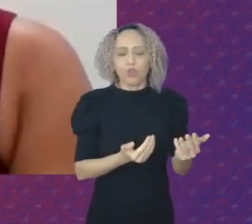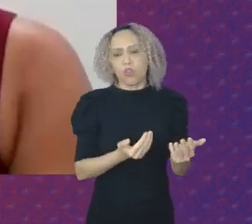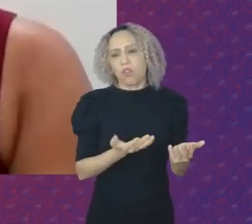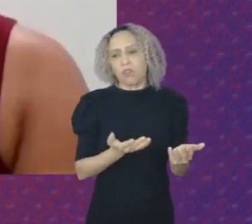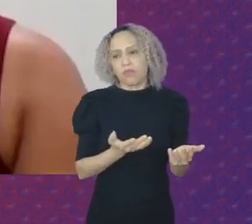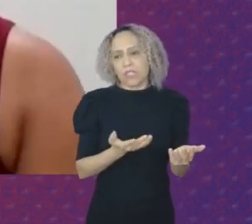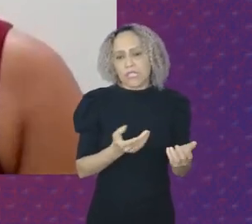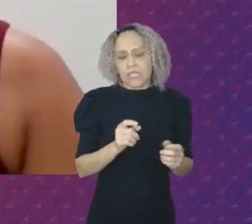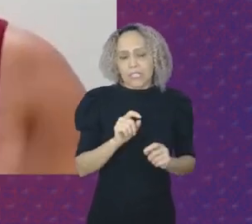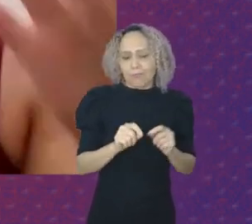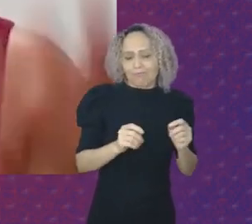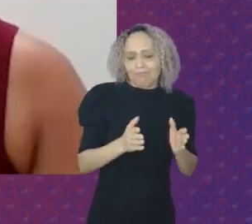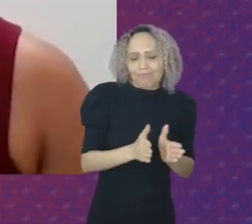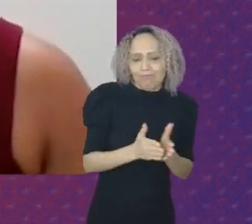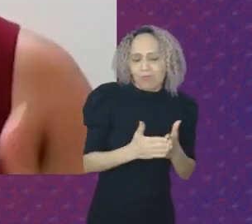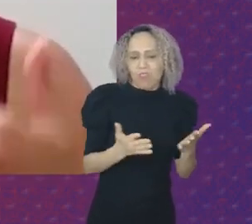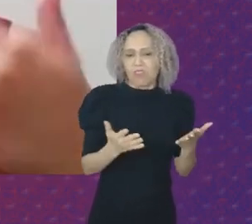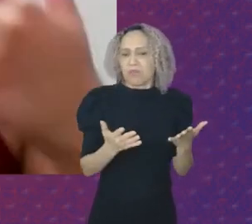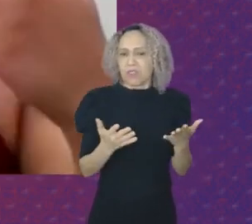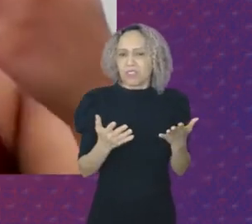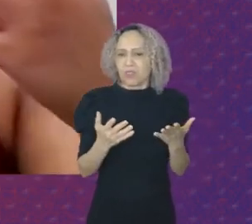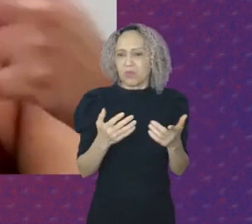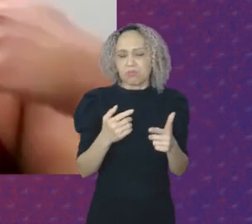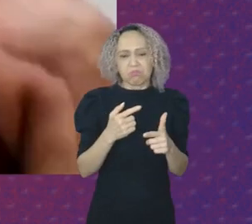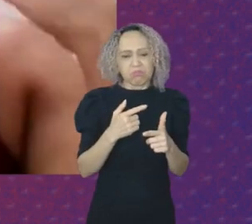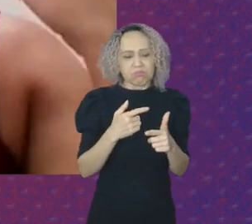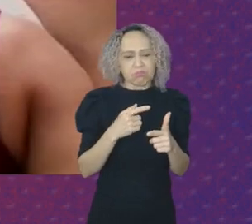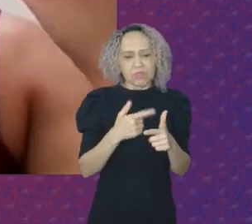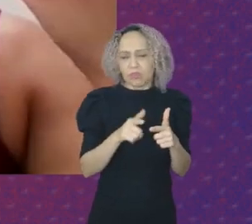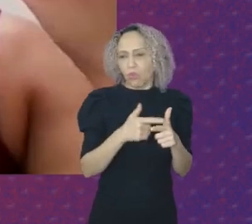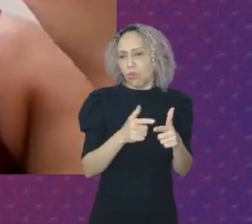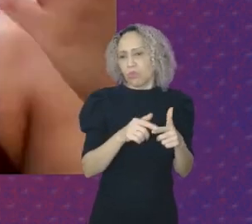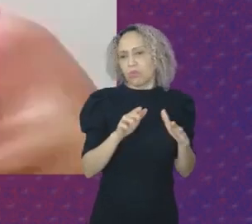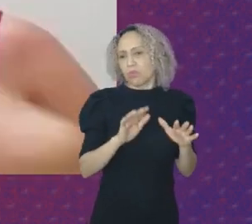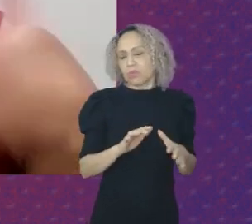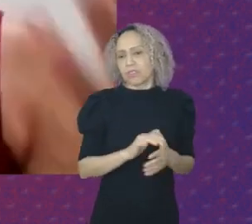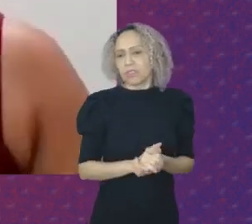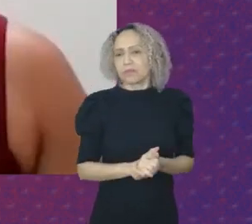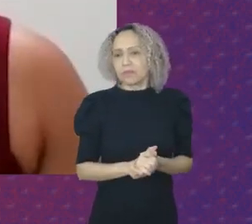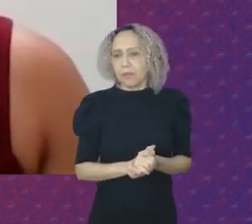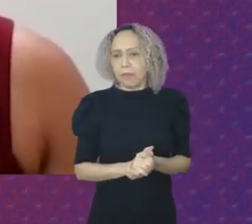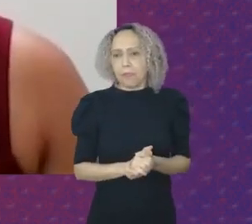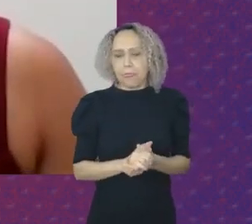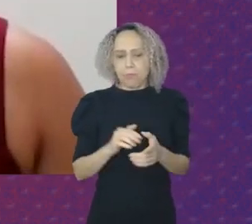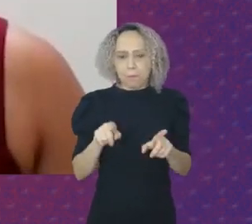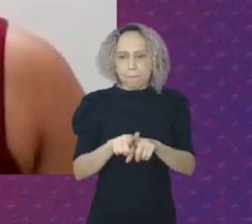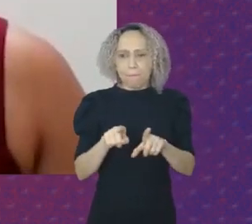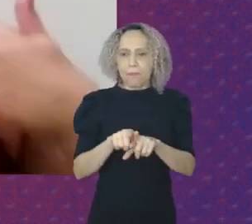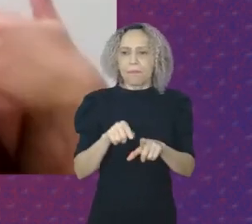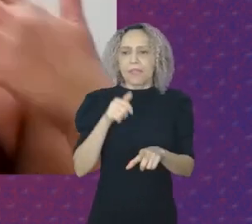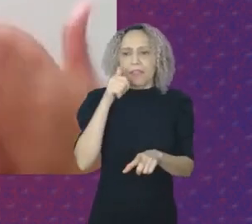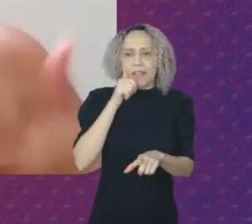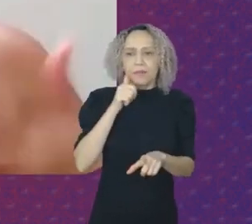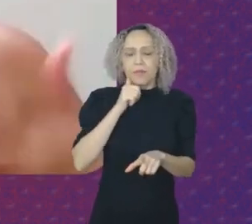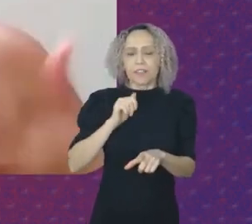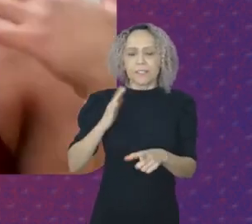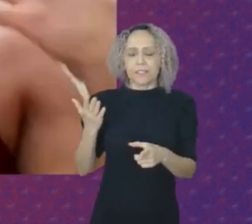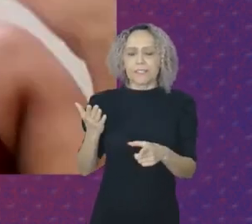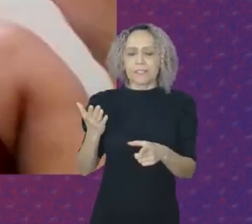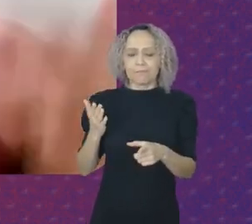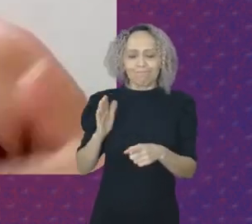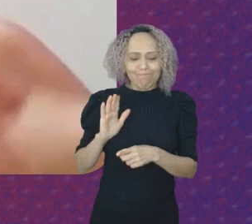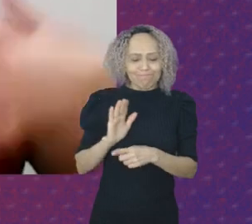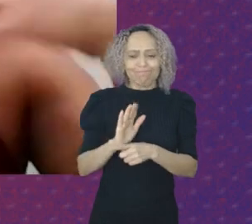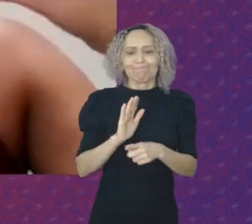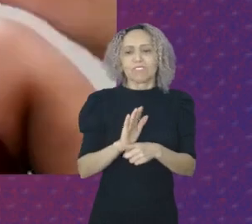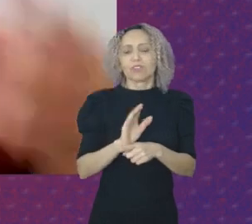está fazendo uma articulação com as promotoras legais populares, para que, para além do acompanhamento ao jovem, mas que essas mulheres tenham um processo